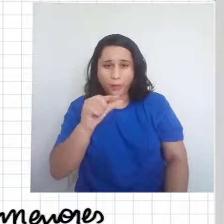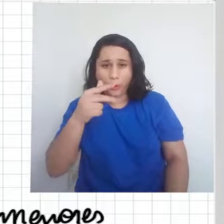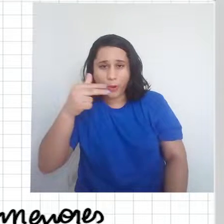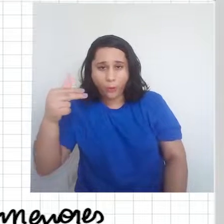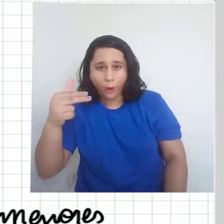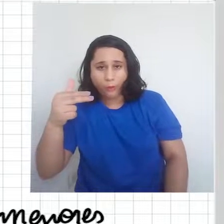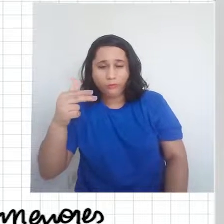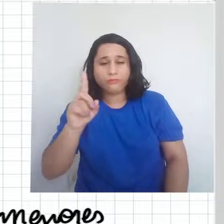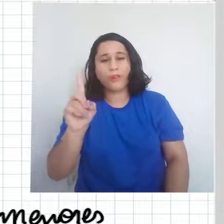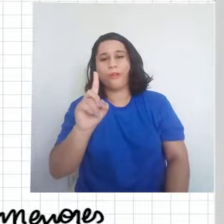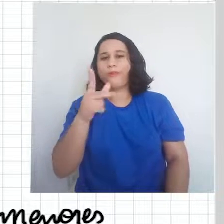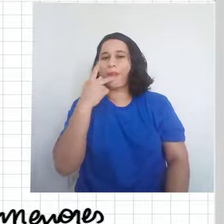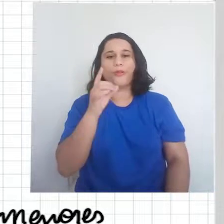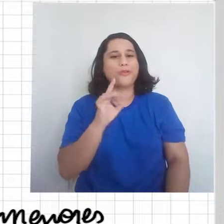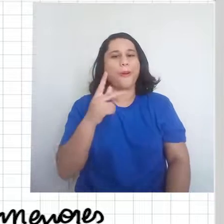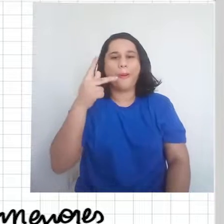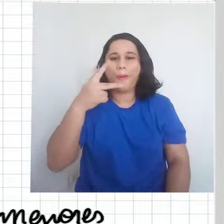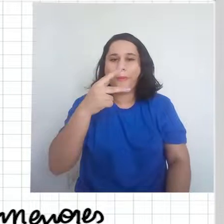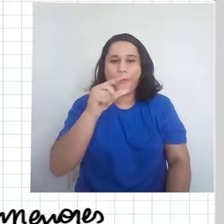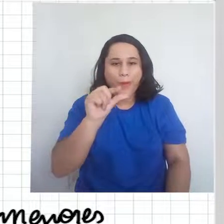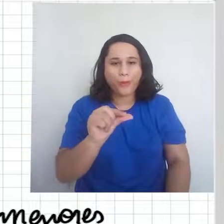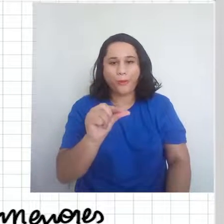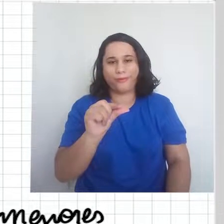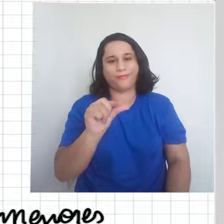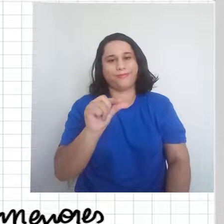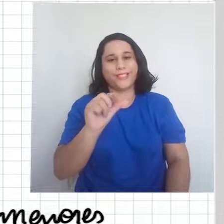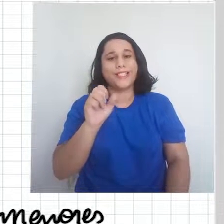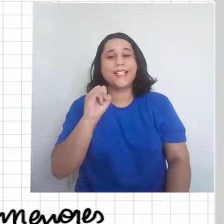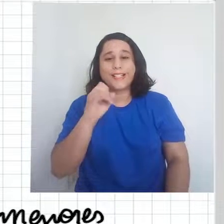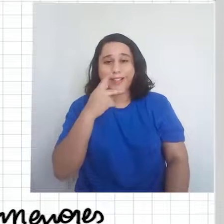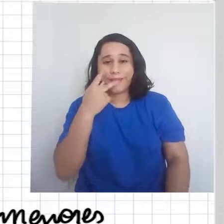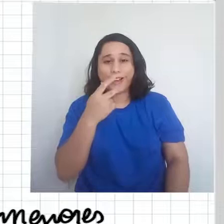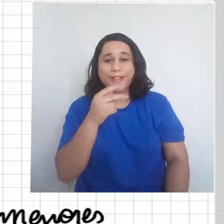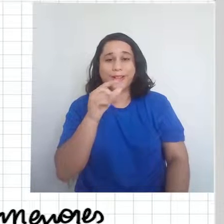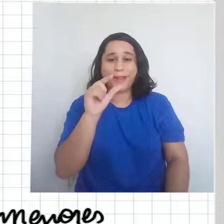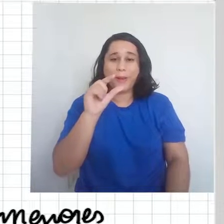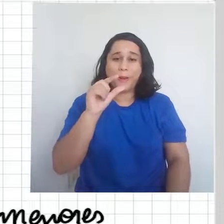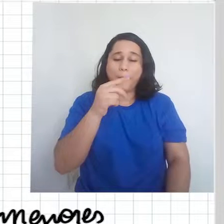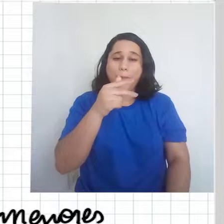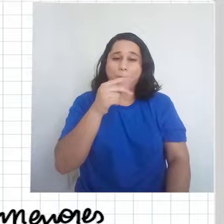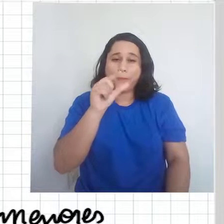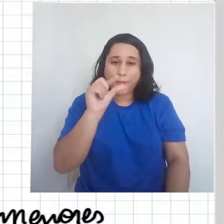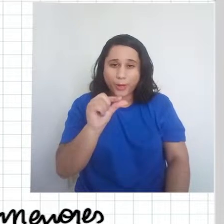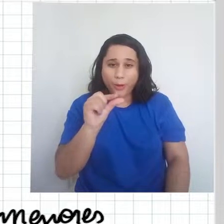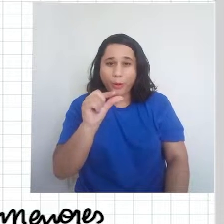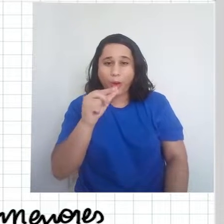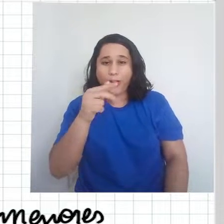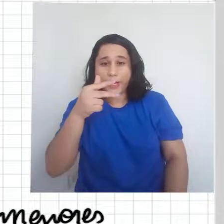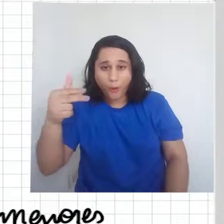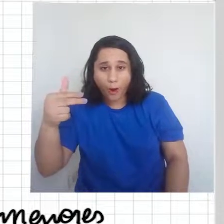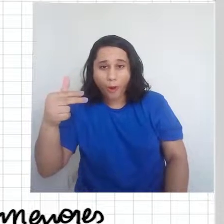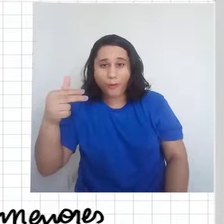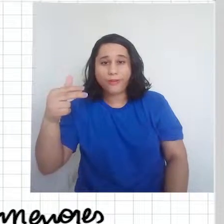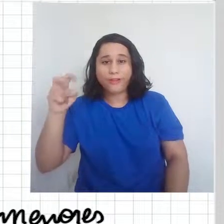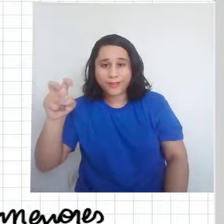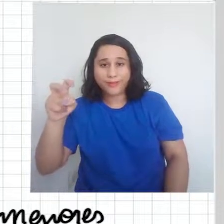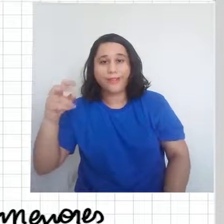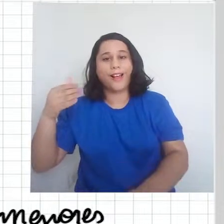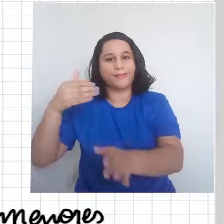tinham que ser o quê? Menores que 5. Se ele fosse menor ou igual a 5, aí ele entrava.